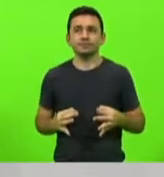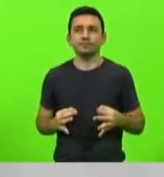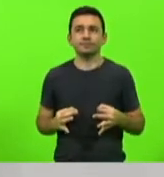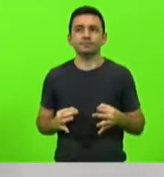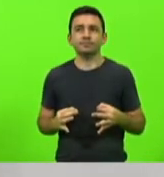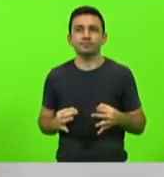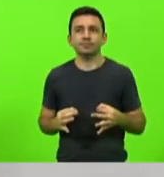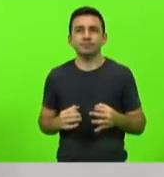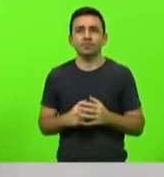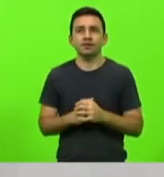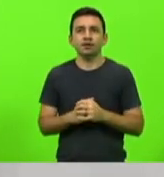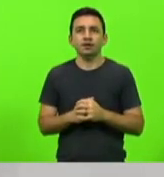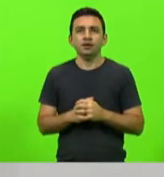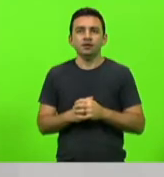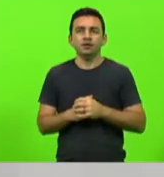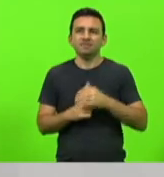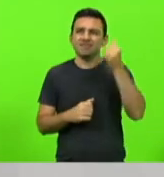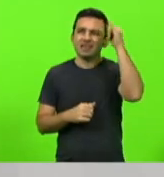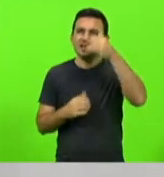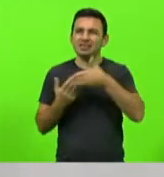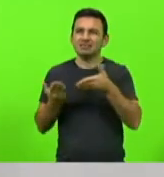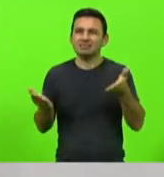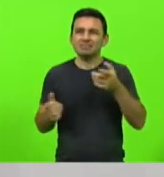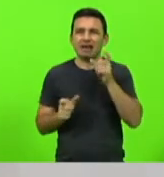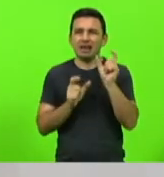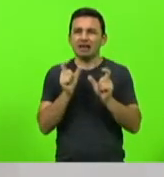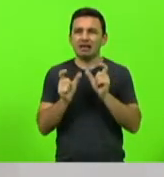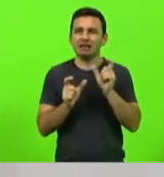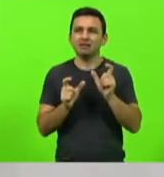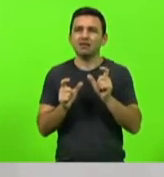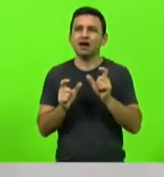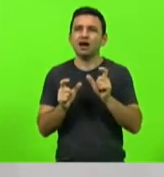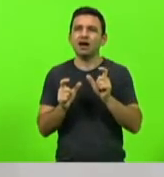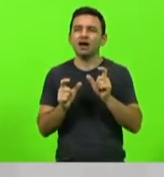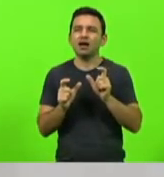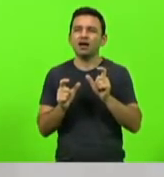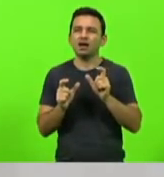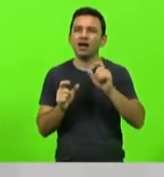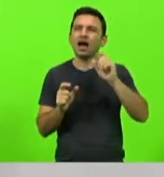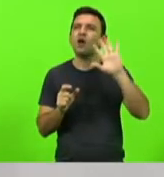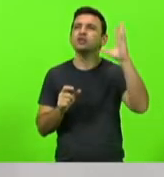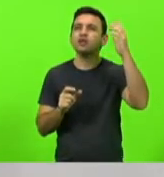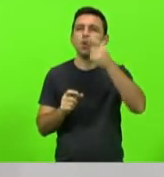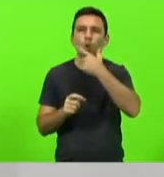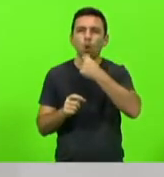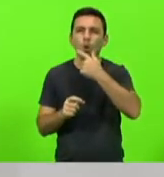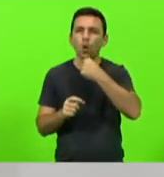contra aquelas palavras, aquela gravação feita por aquele